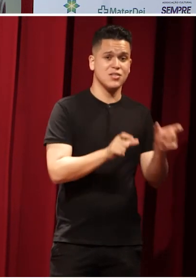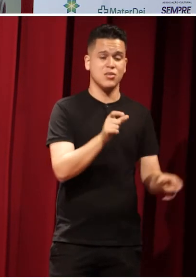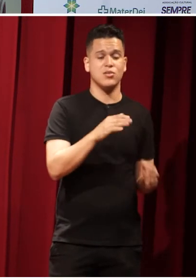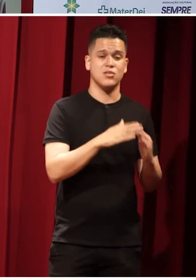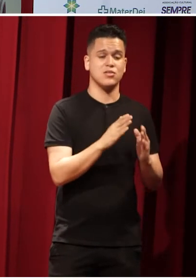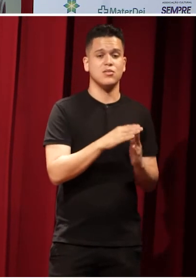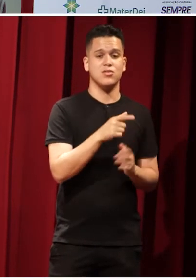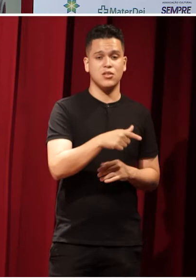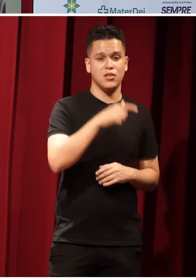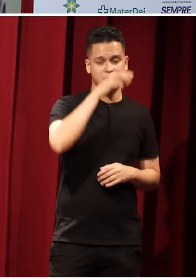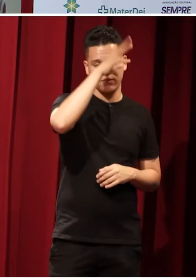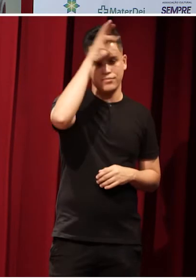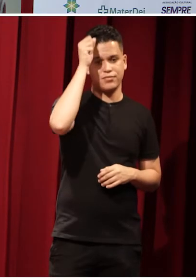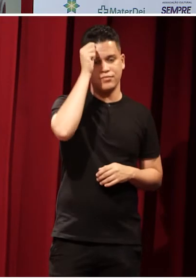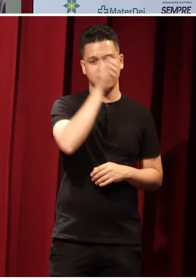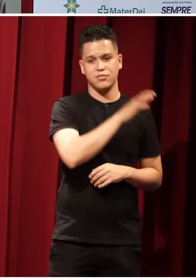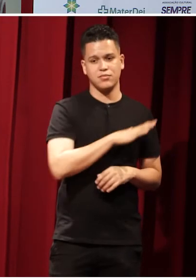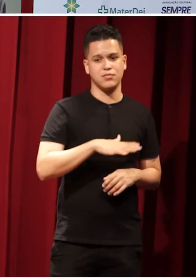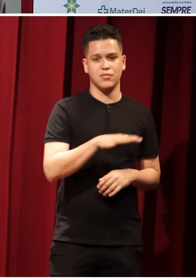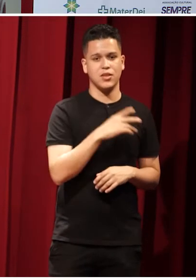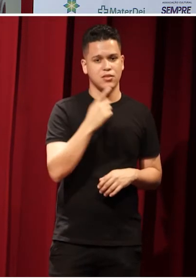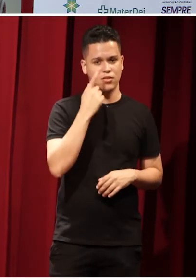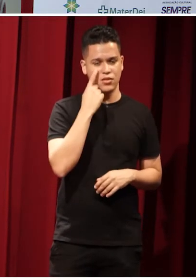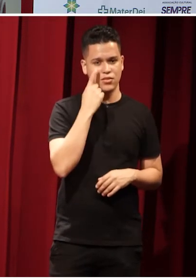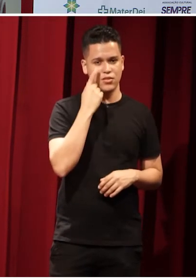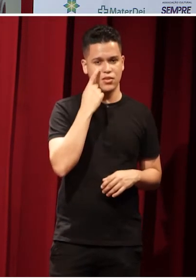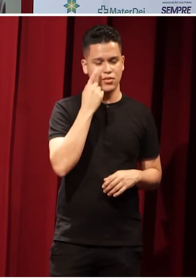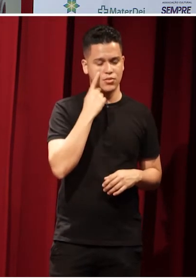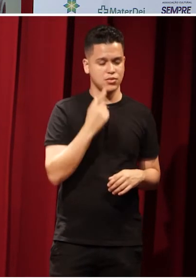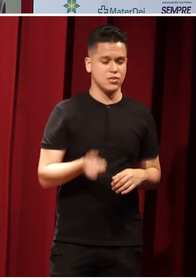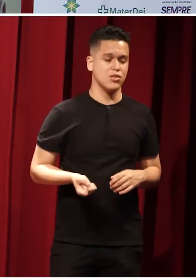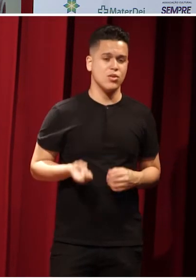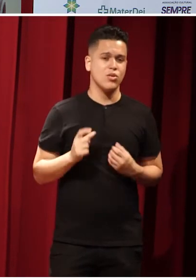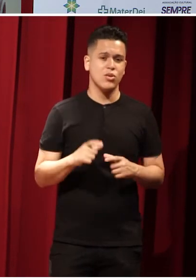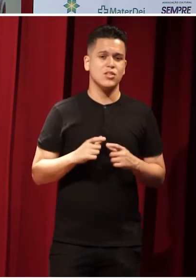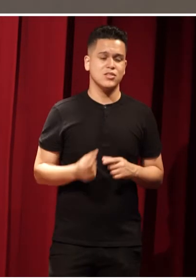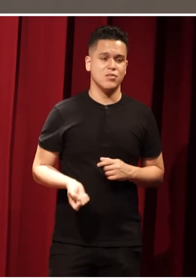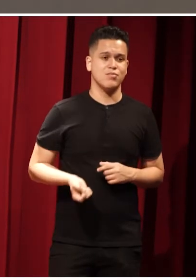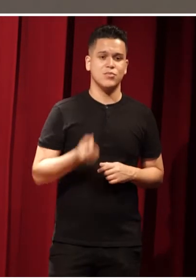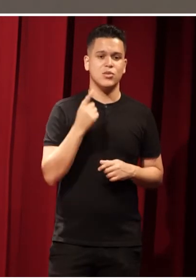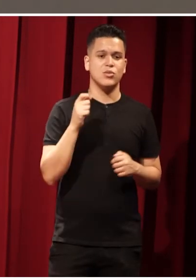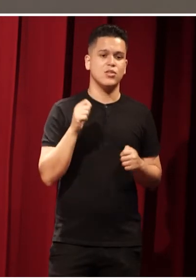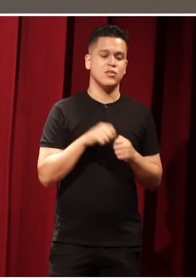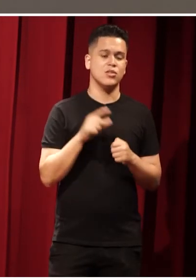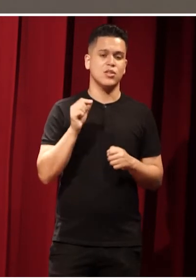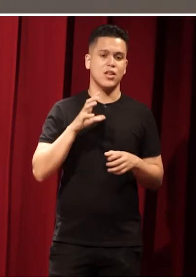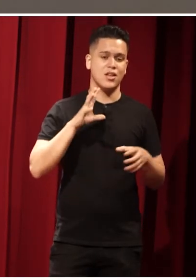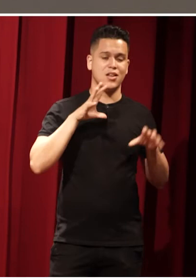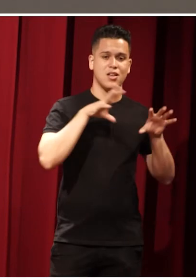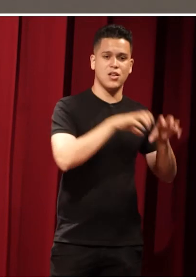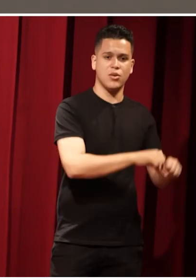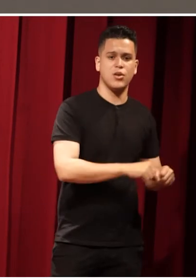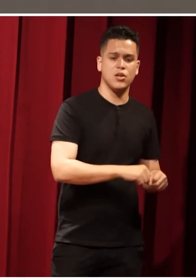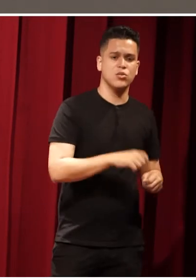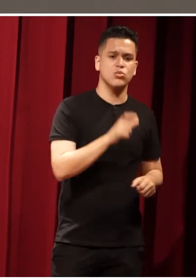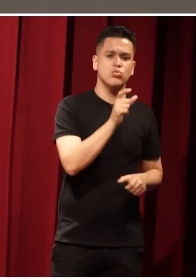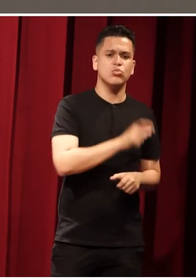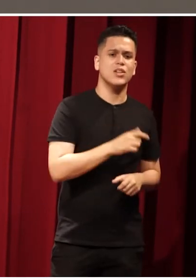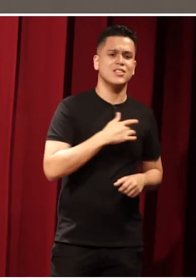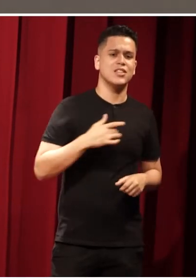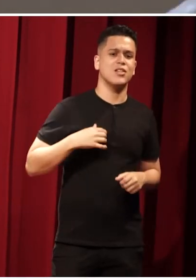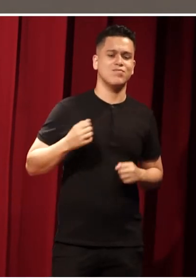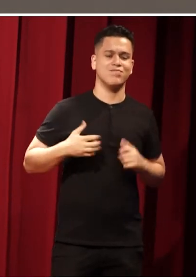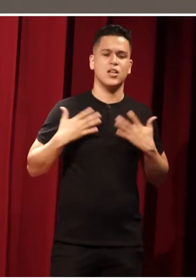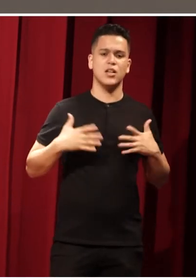nós vimos na absurda e ilegal invasão do Saúde e Alegria e no absurdo